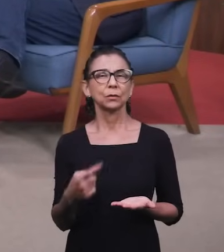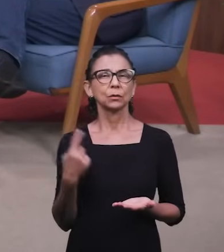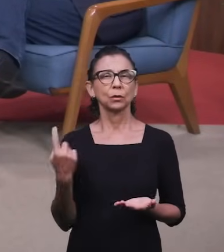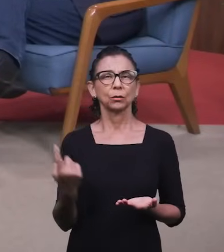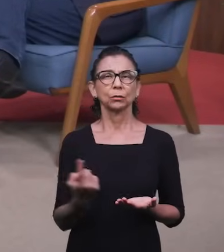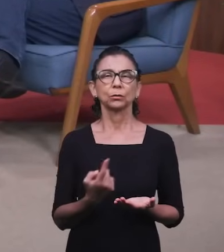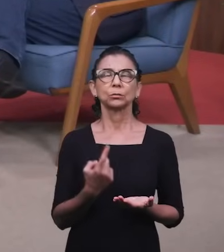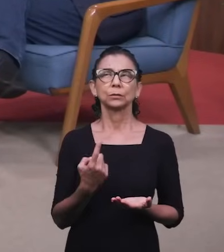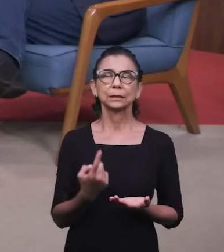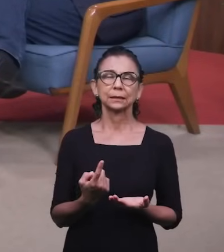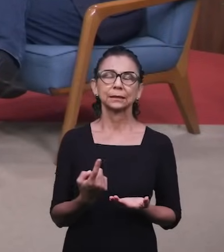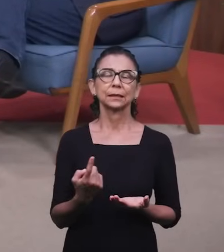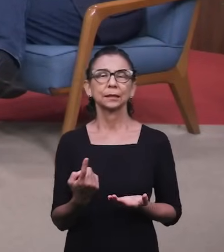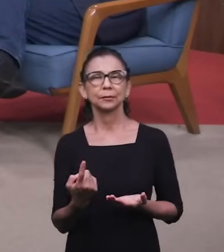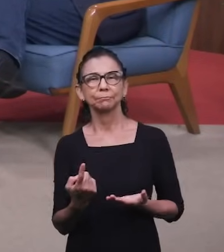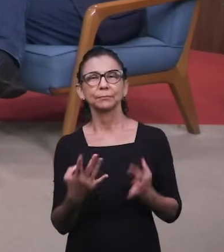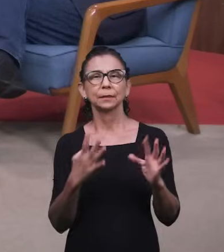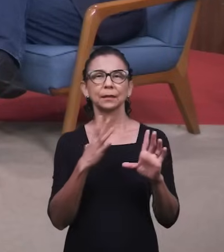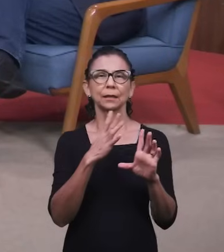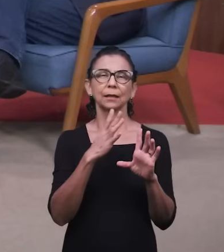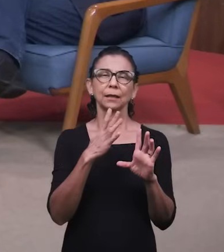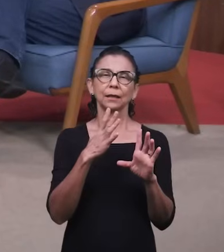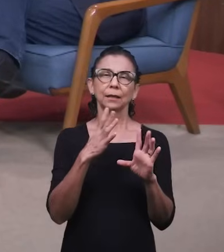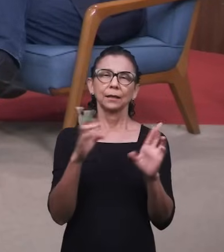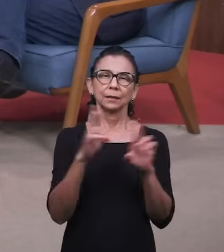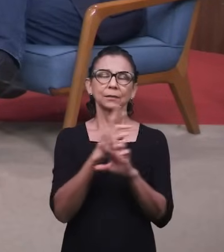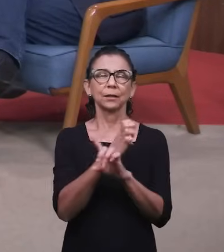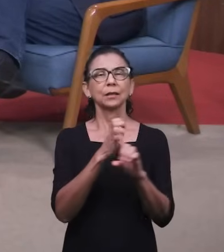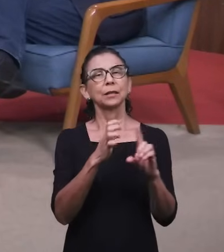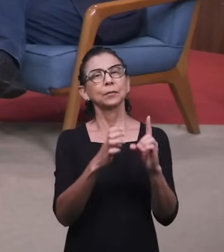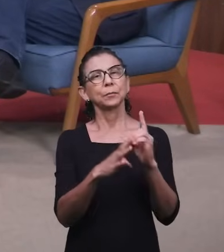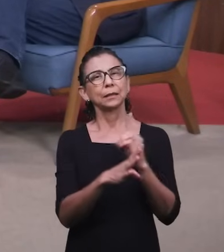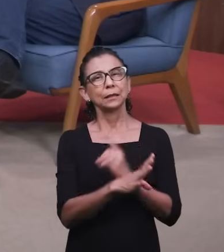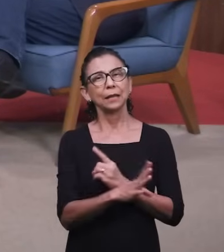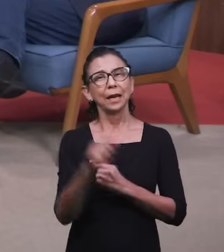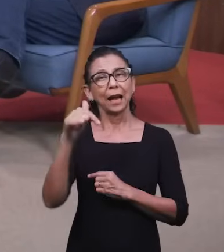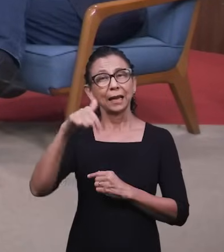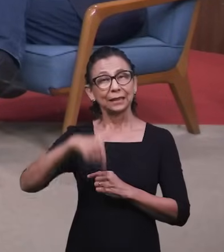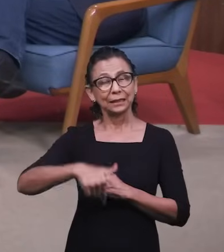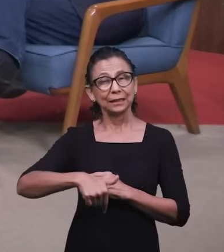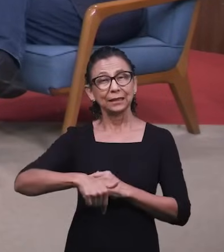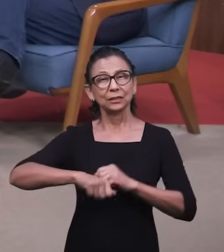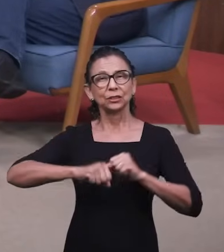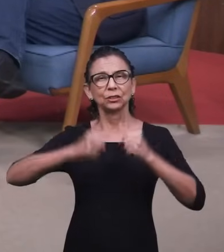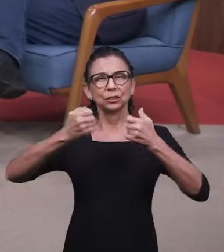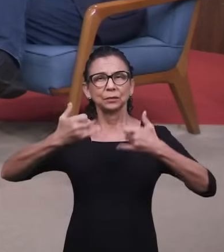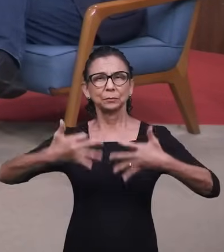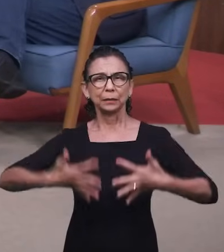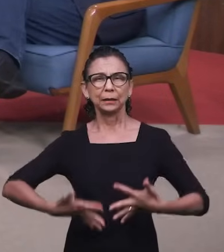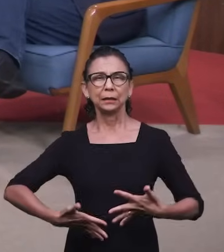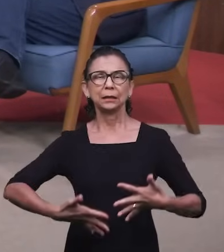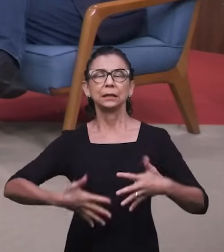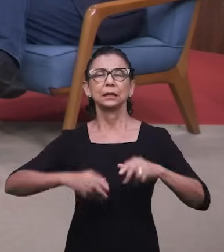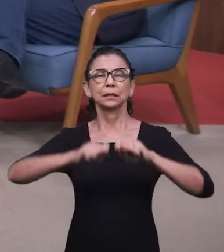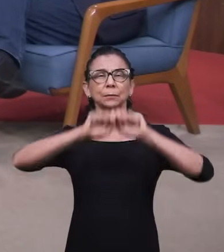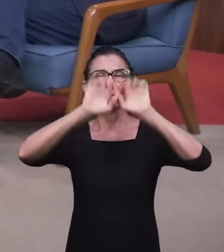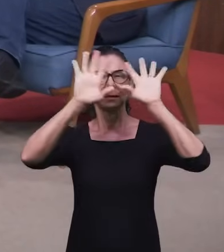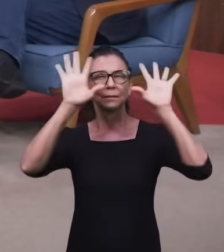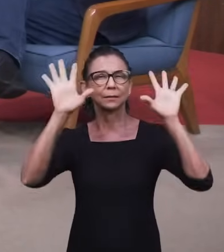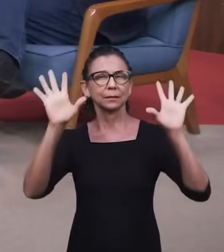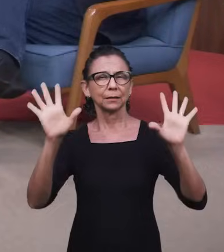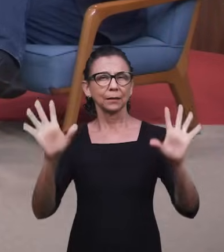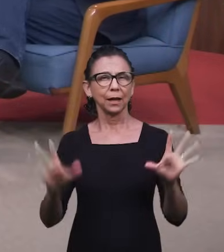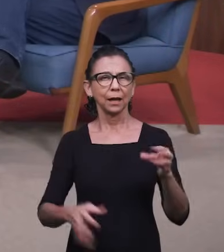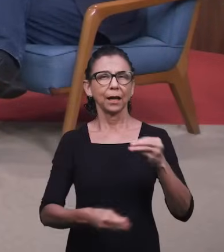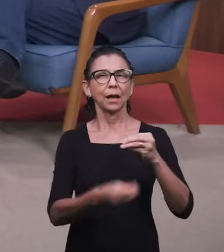EBD, se torna até um pouco mais claro de perceber, de entender, né? A gente